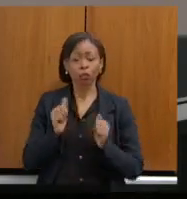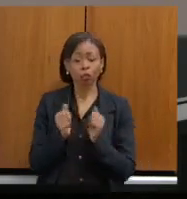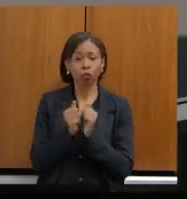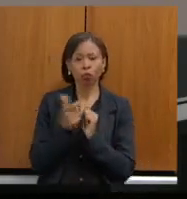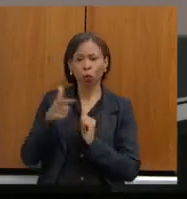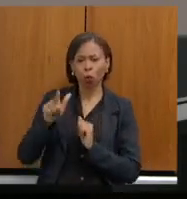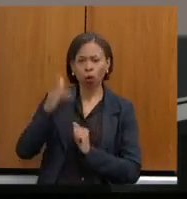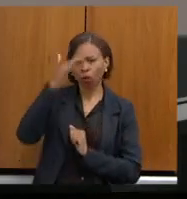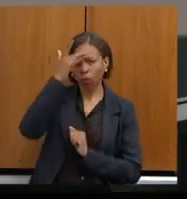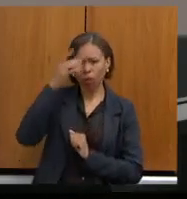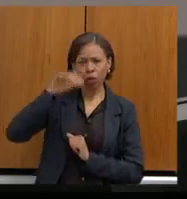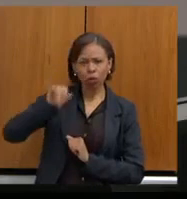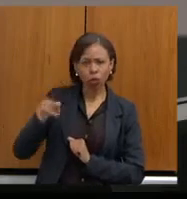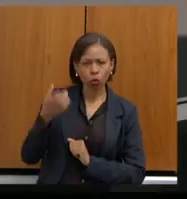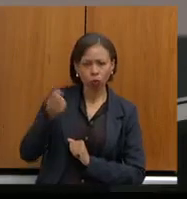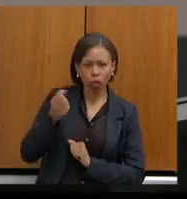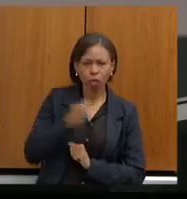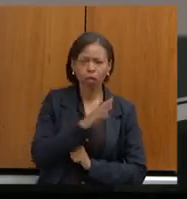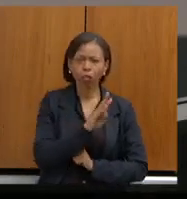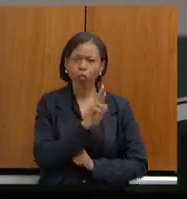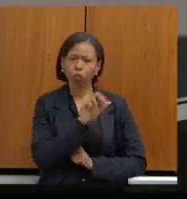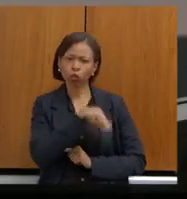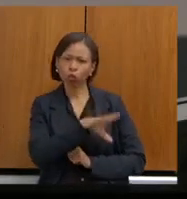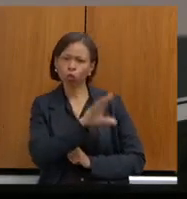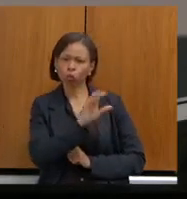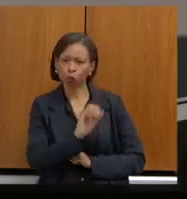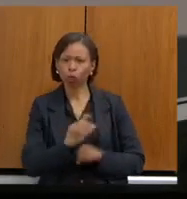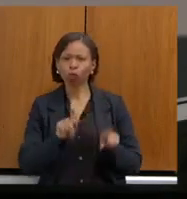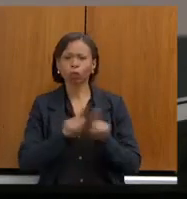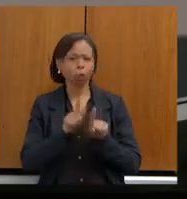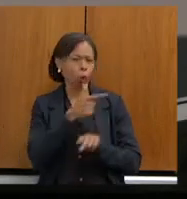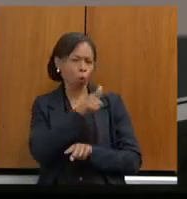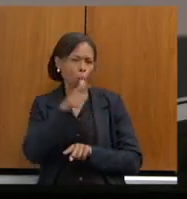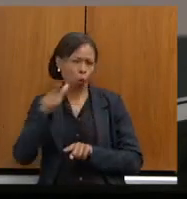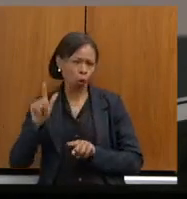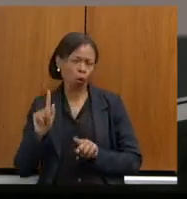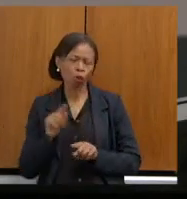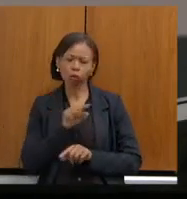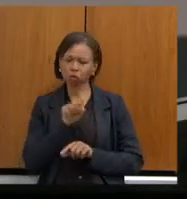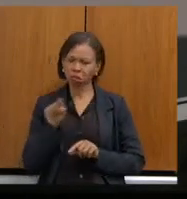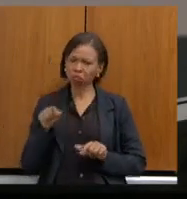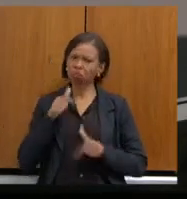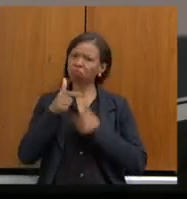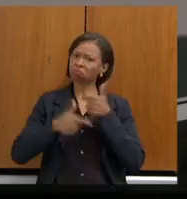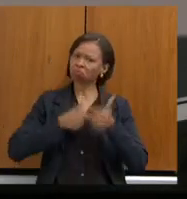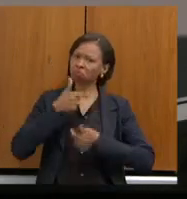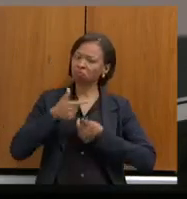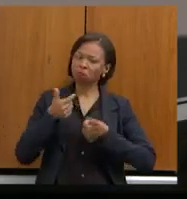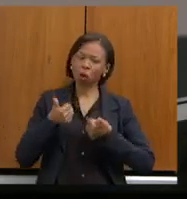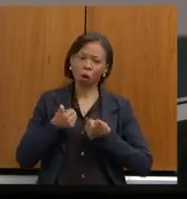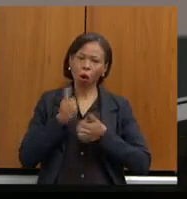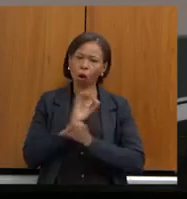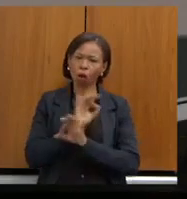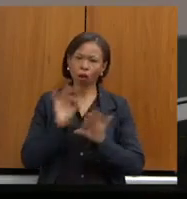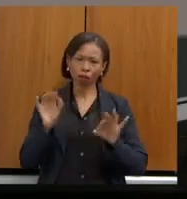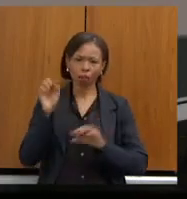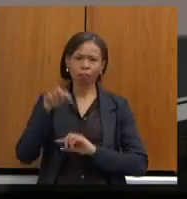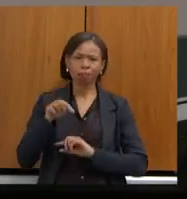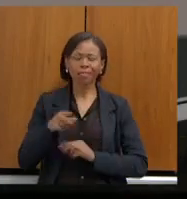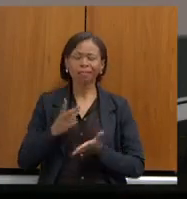como o João Leite o Bruno engler e os outros companheiros vocês têm feito um grande trabalho aqui e